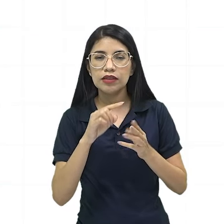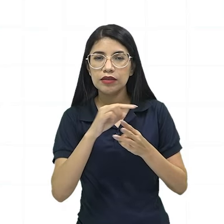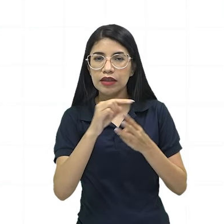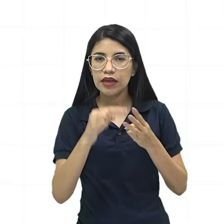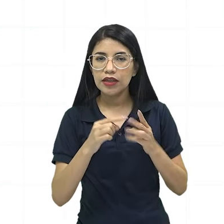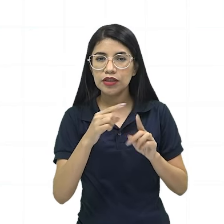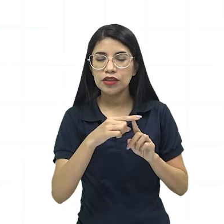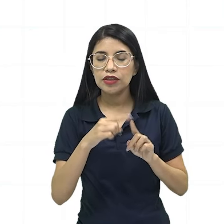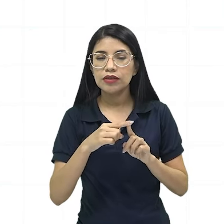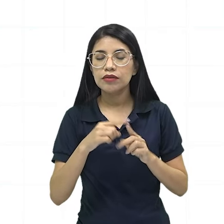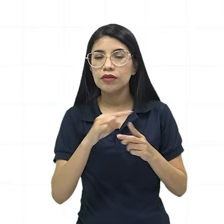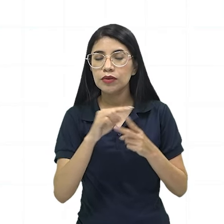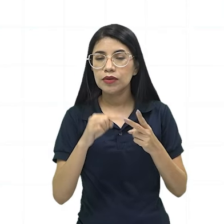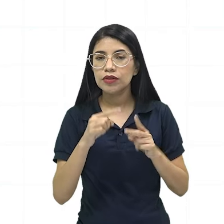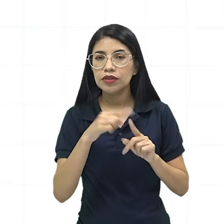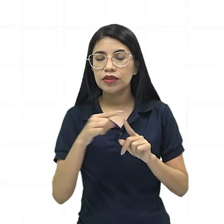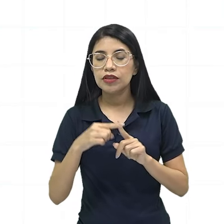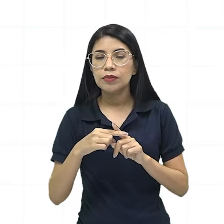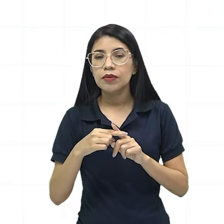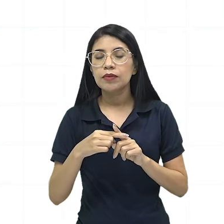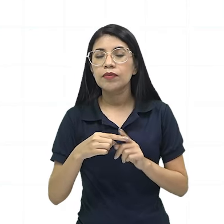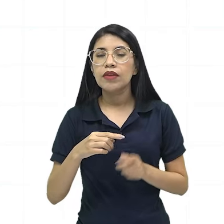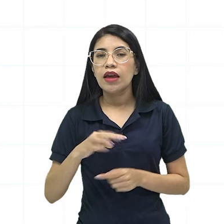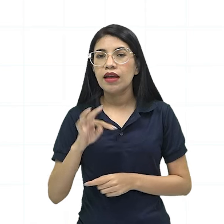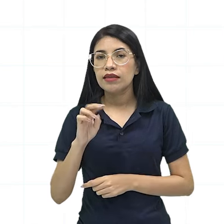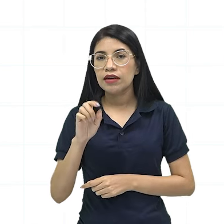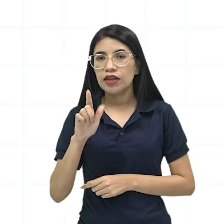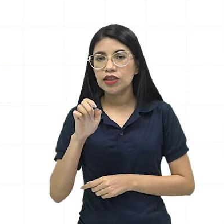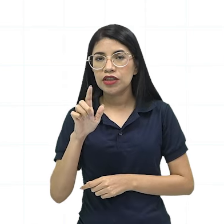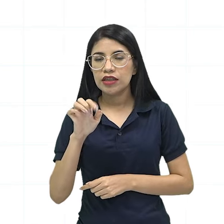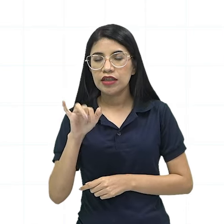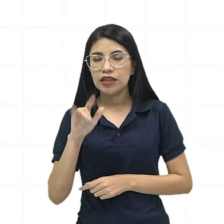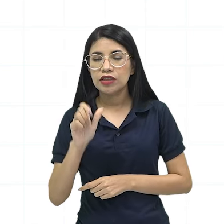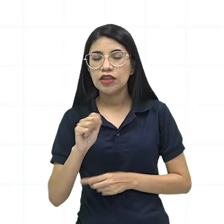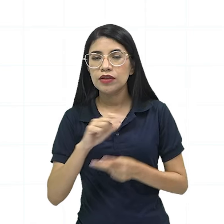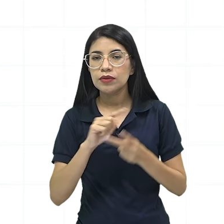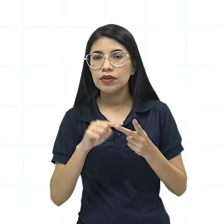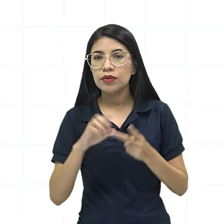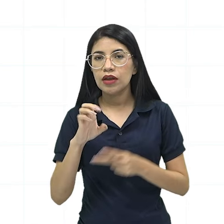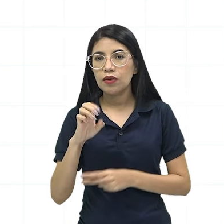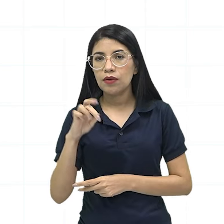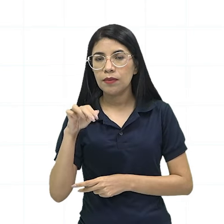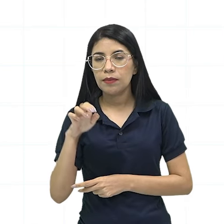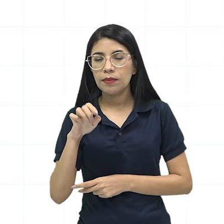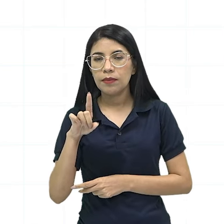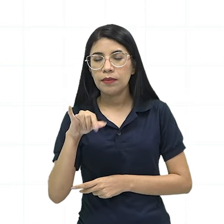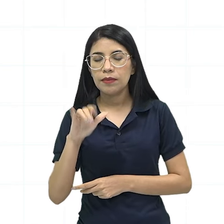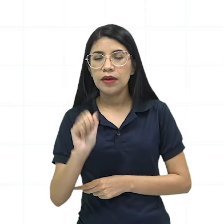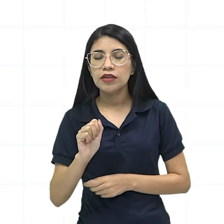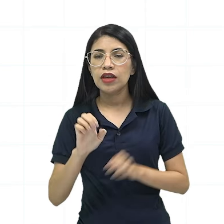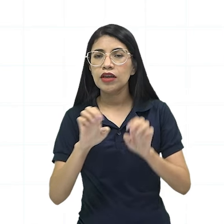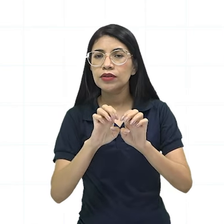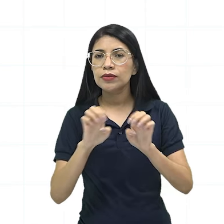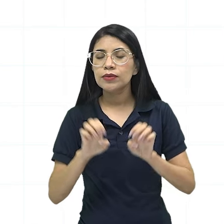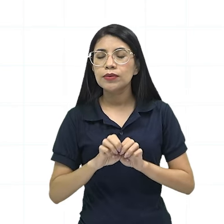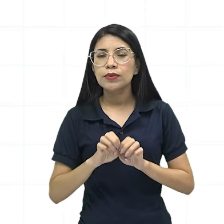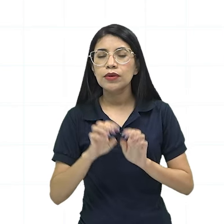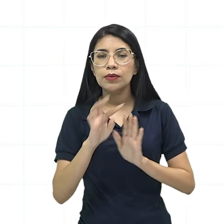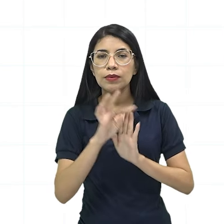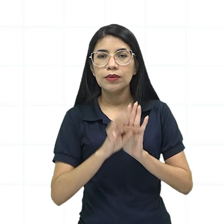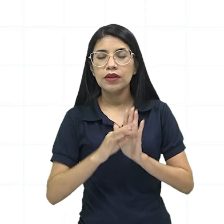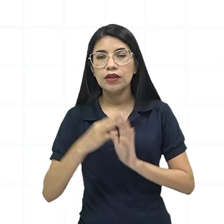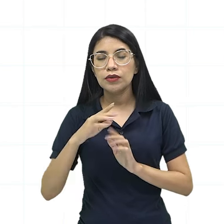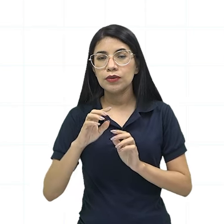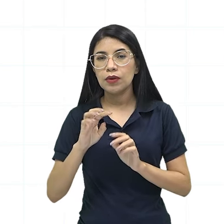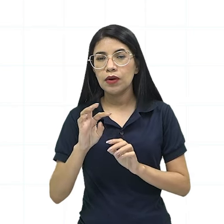tragédia e comédia. Esse que nós vimos foi um exemplo de uma tragédia. Qual é a estrutura do texto dramático? A